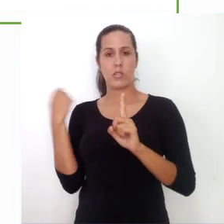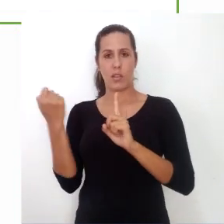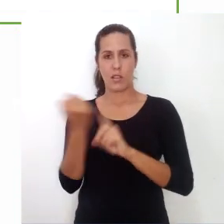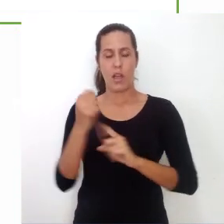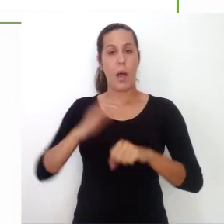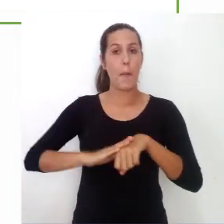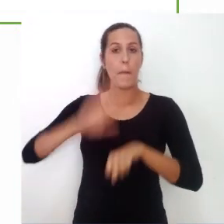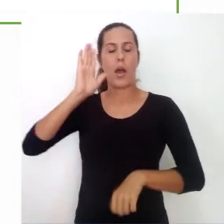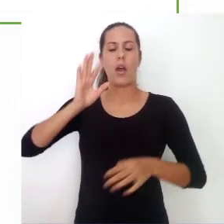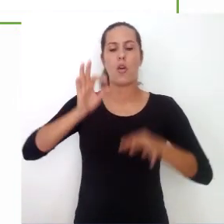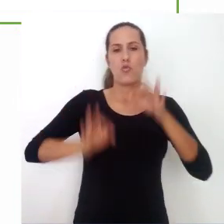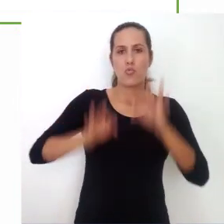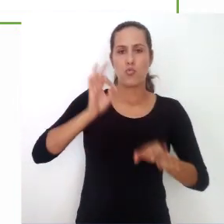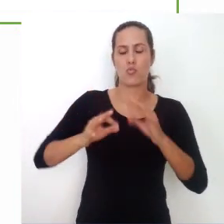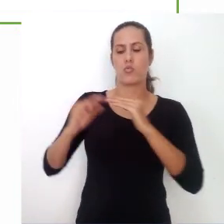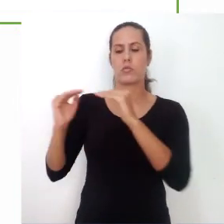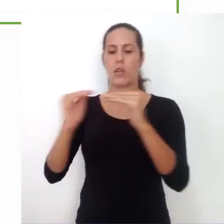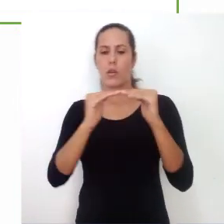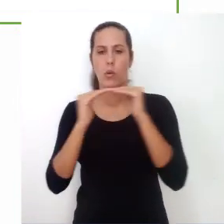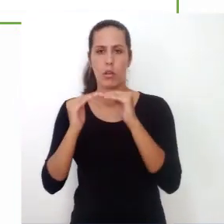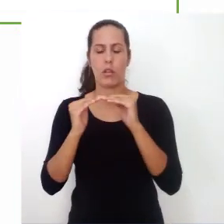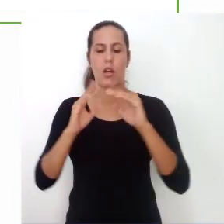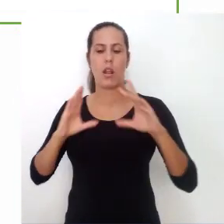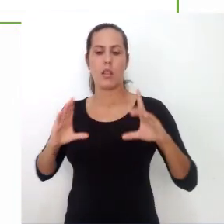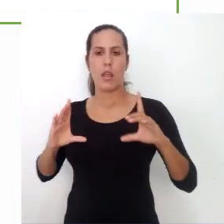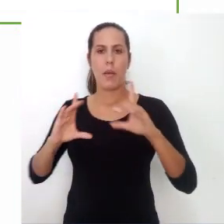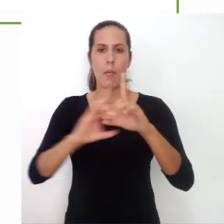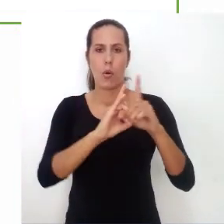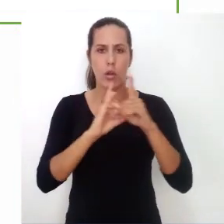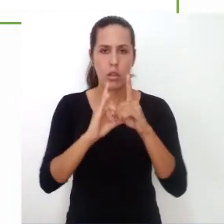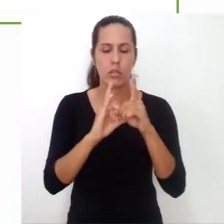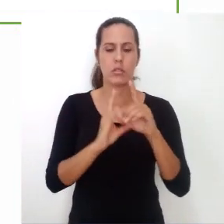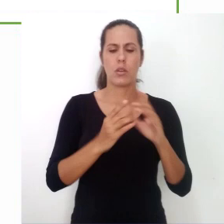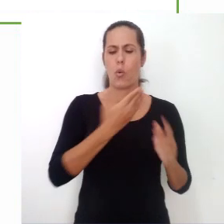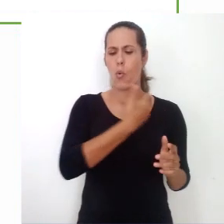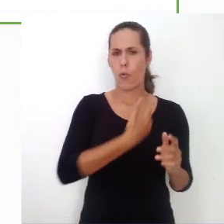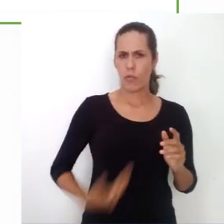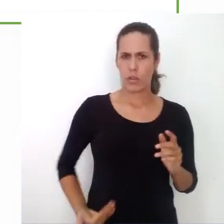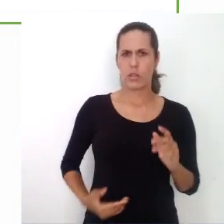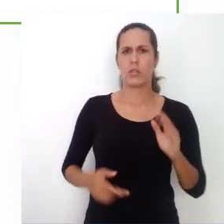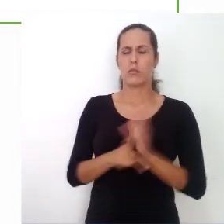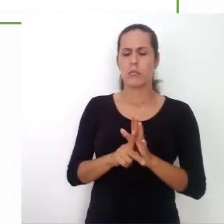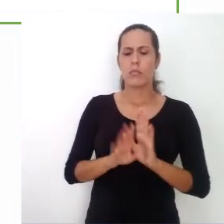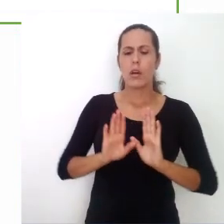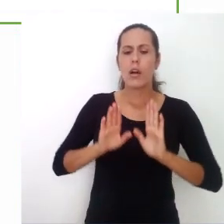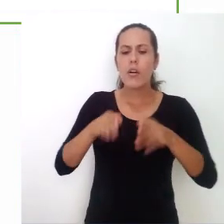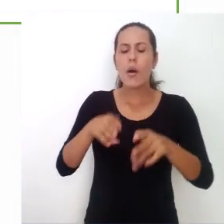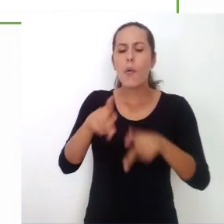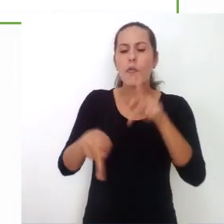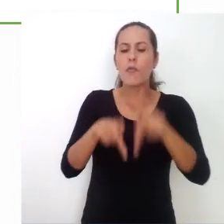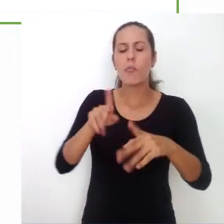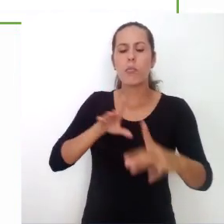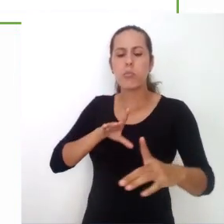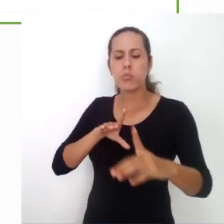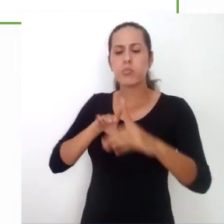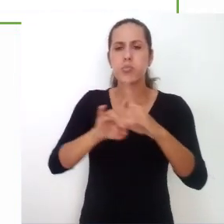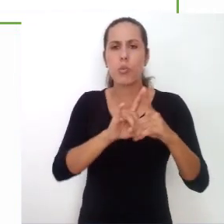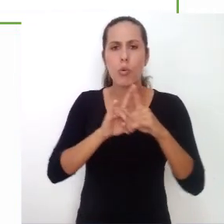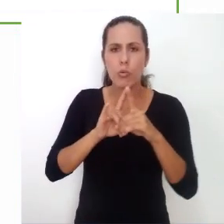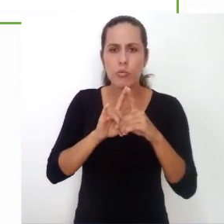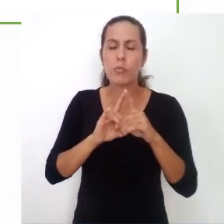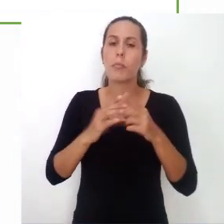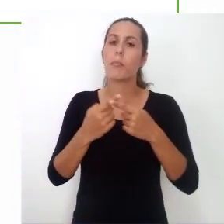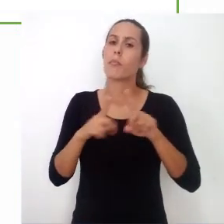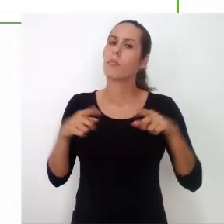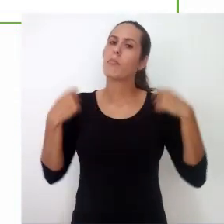igualitária, quando falamos em democracia, governo do povo, para o povo e com o povo, não temos